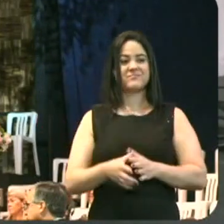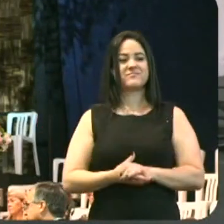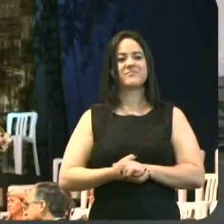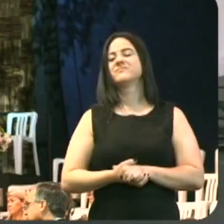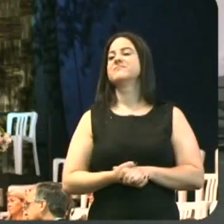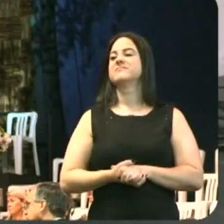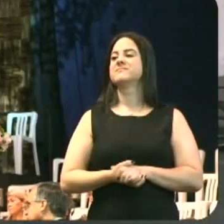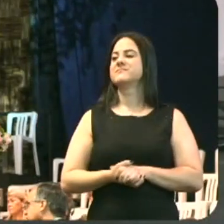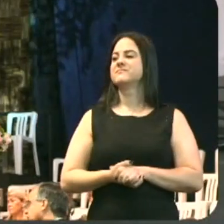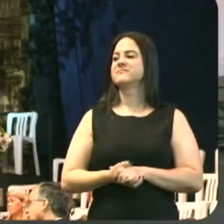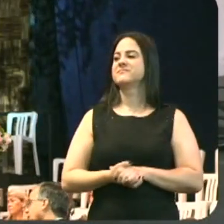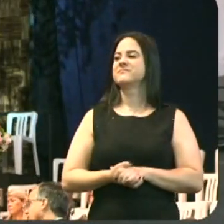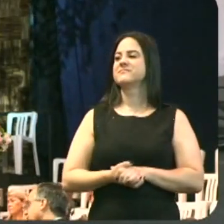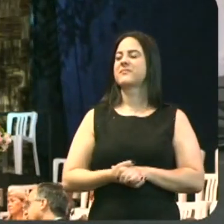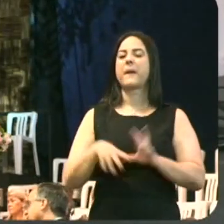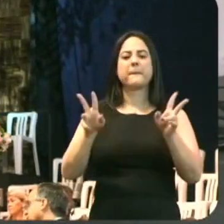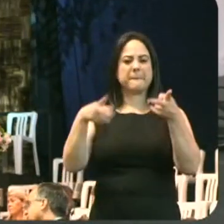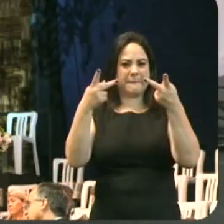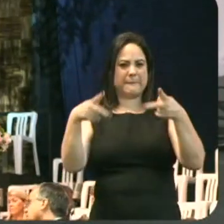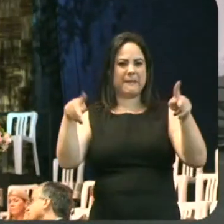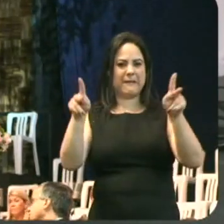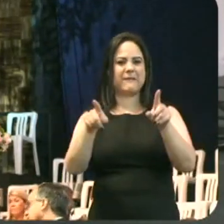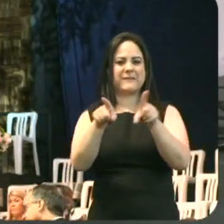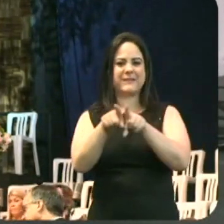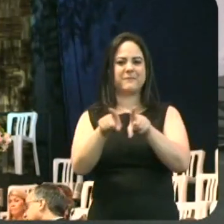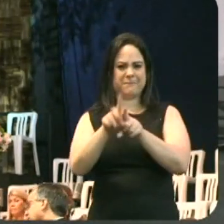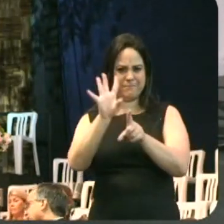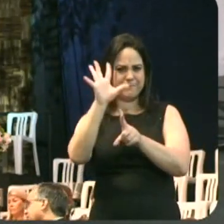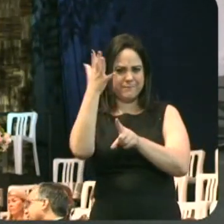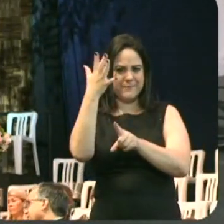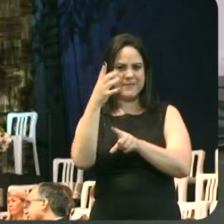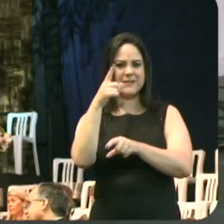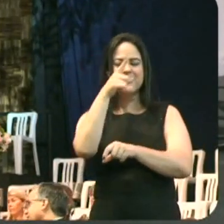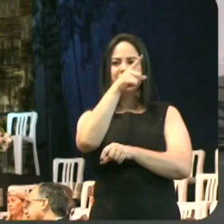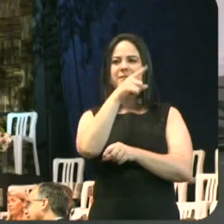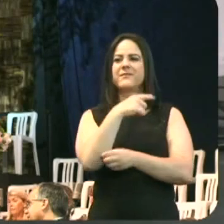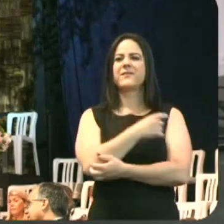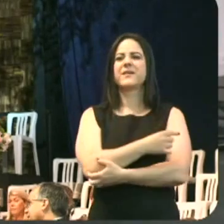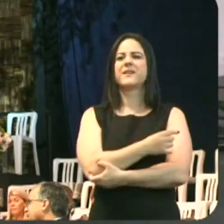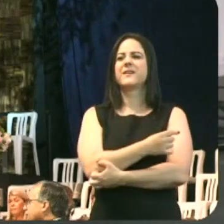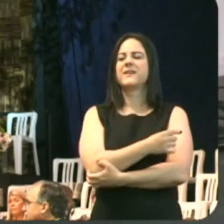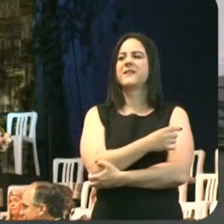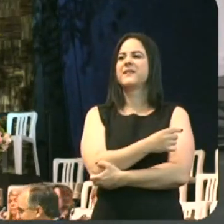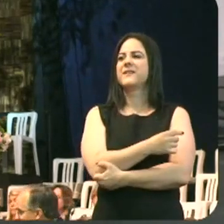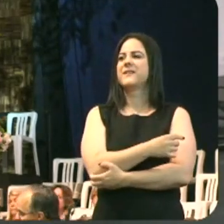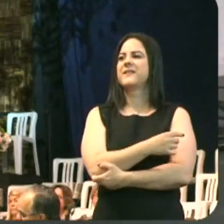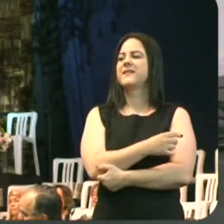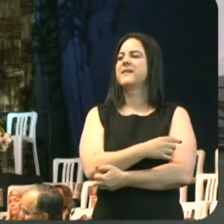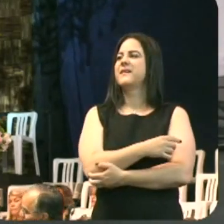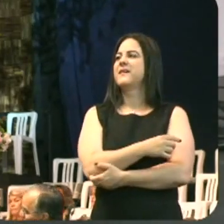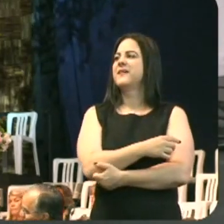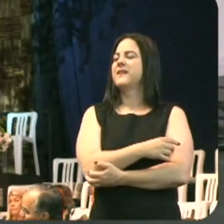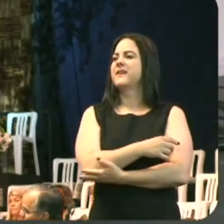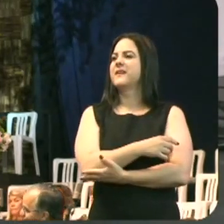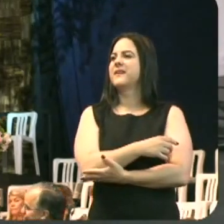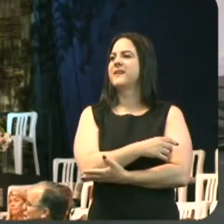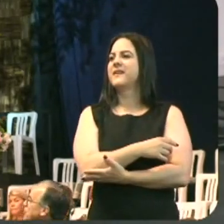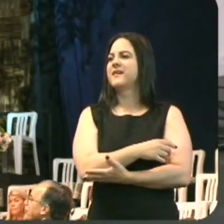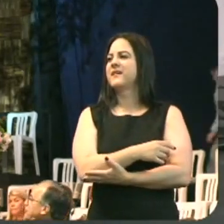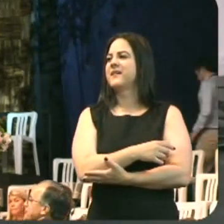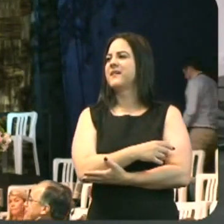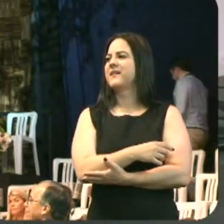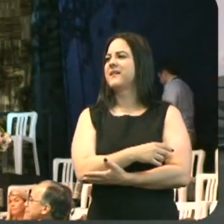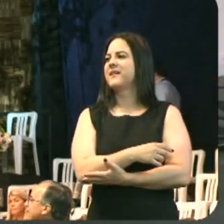Paulinho, você também teve uma dessa, né? Estava lá na praça, não foi isso? Praça não, foi num parque, não é isso?